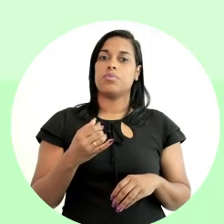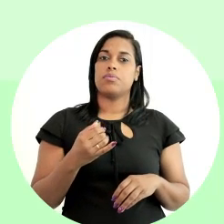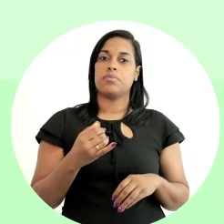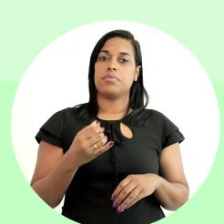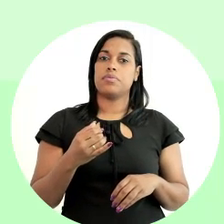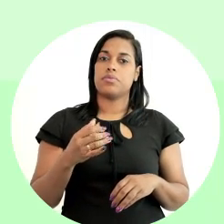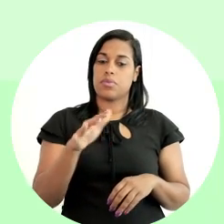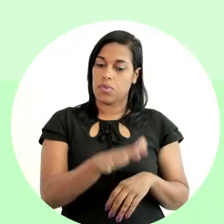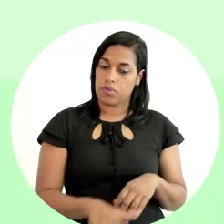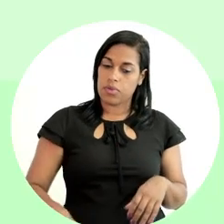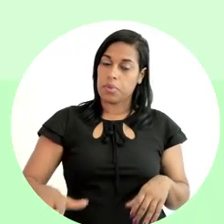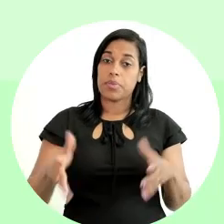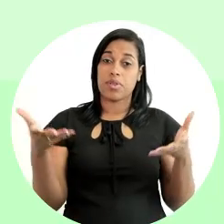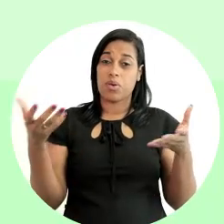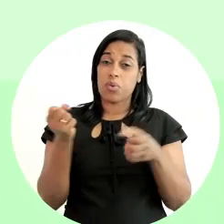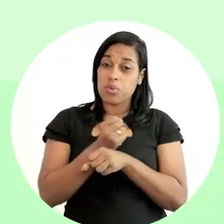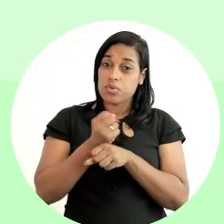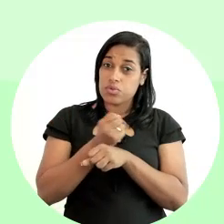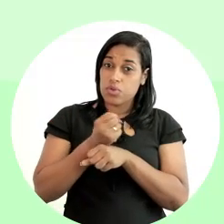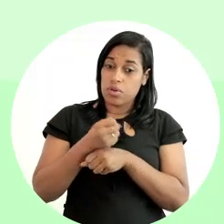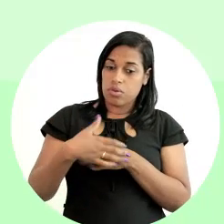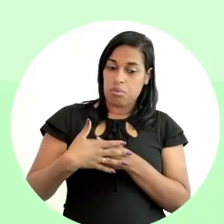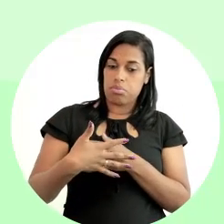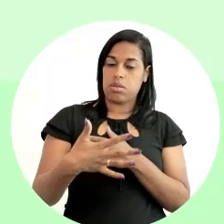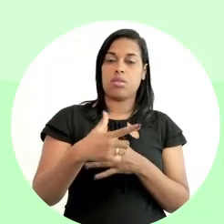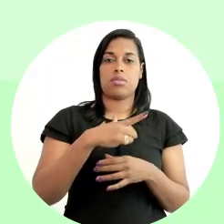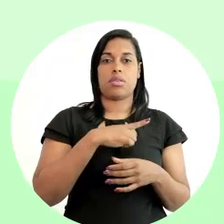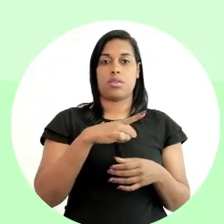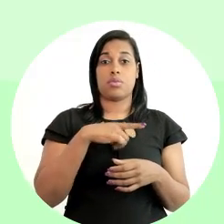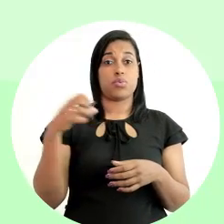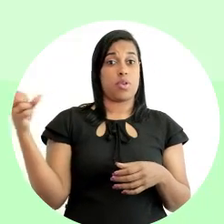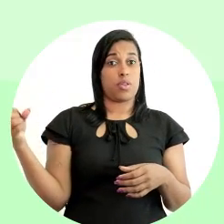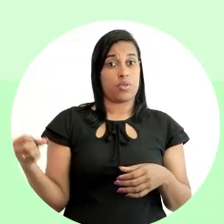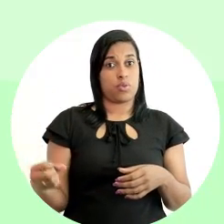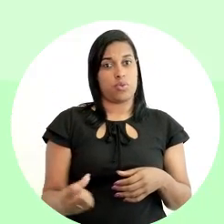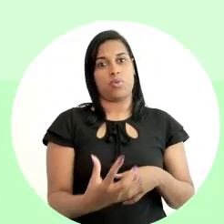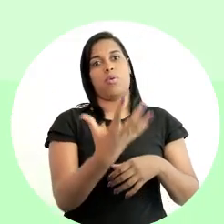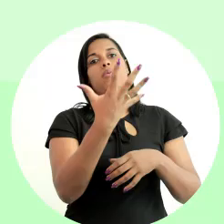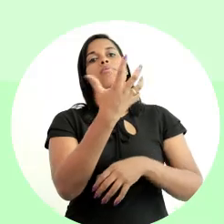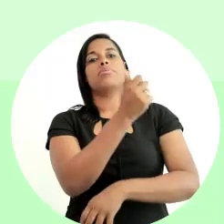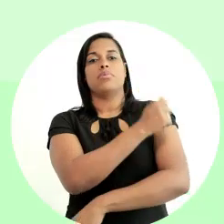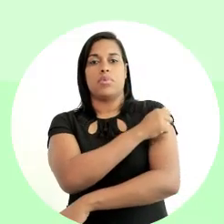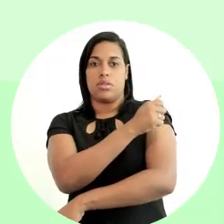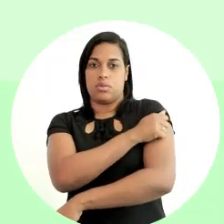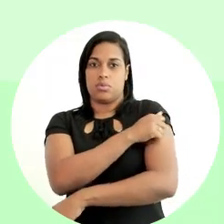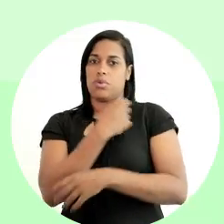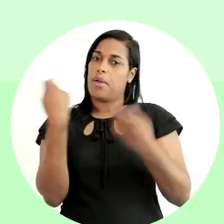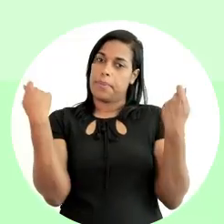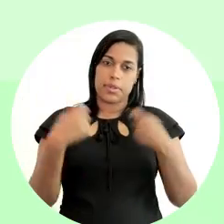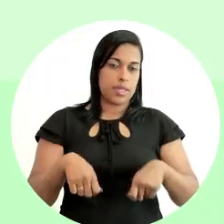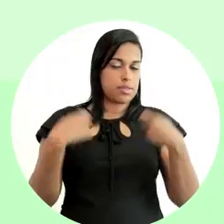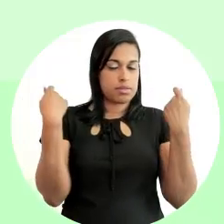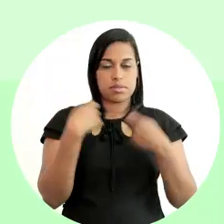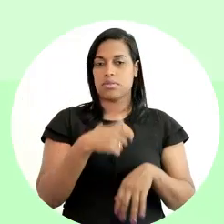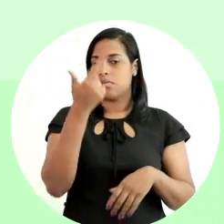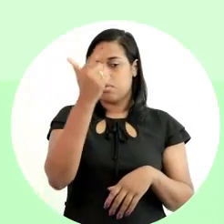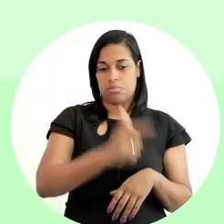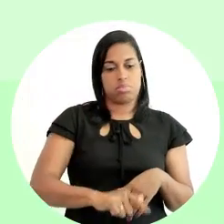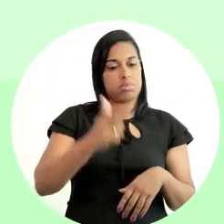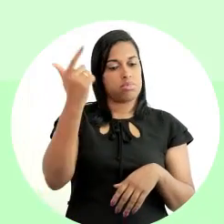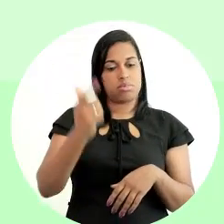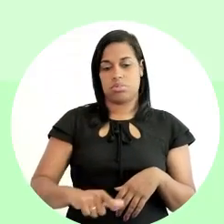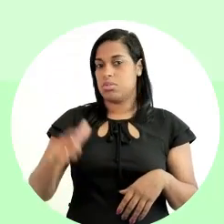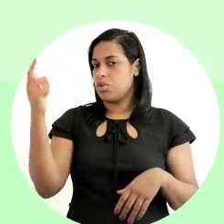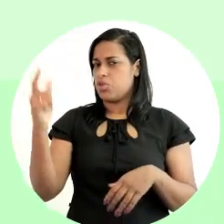fundamental, com poucos anos adiante, nós teremos uma nova demanda e necessitando